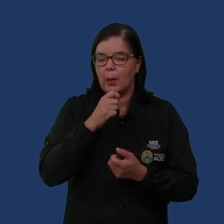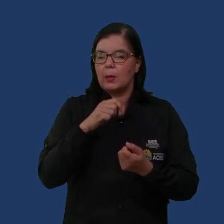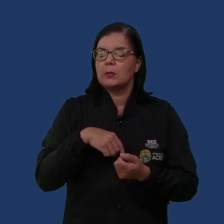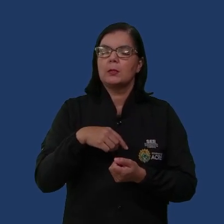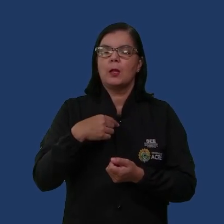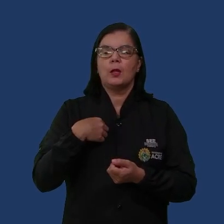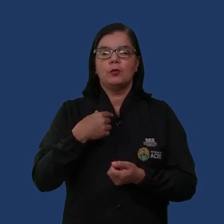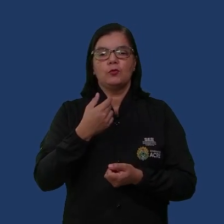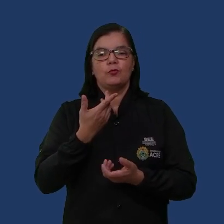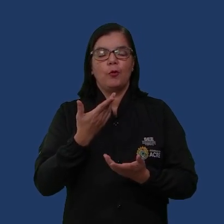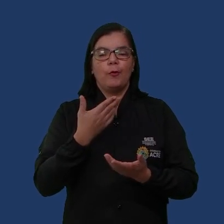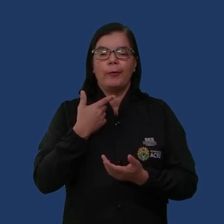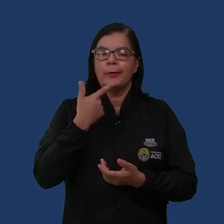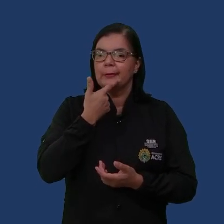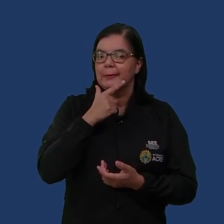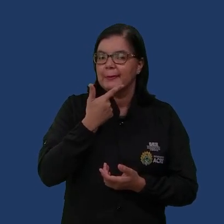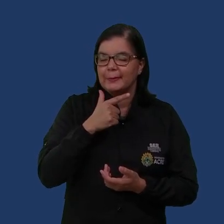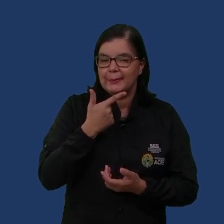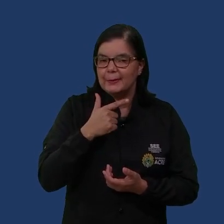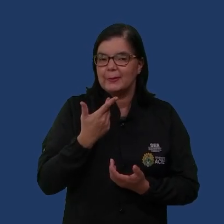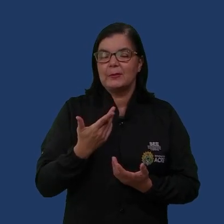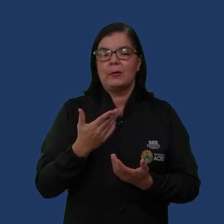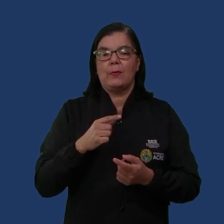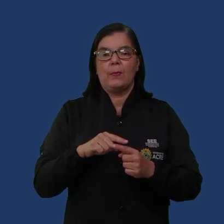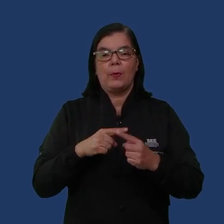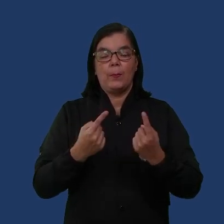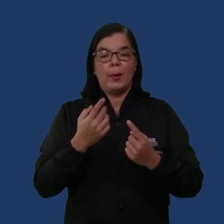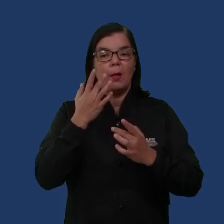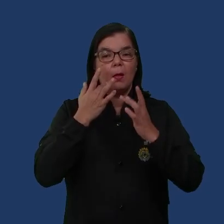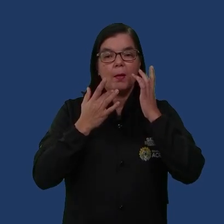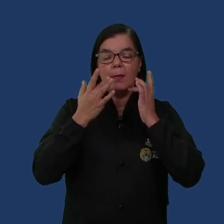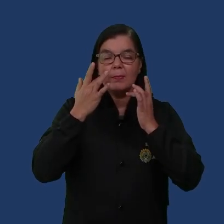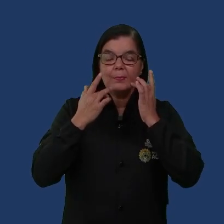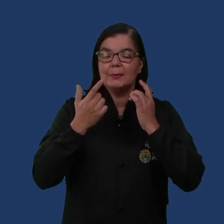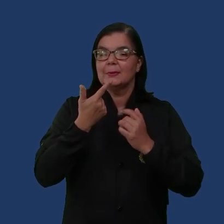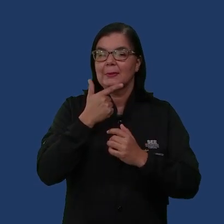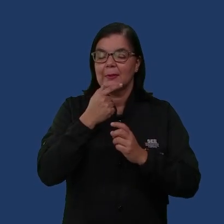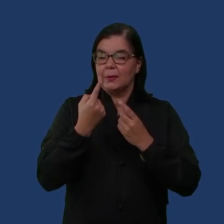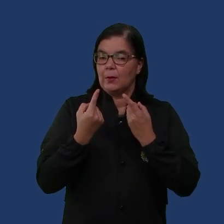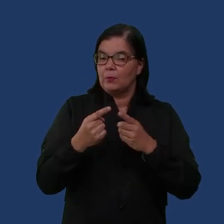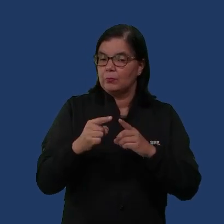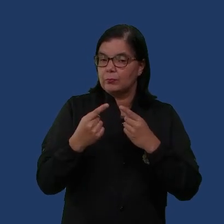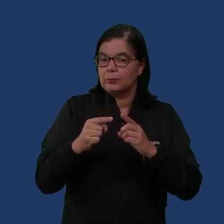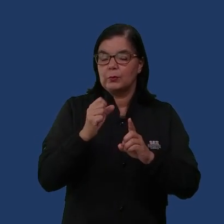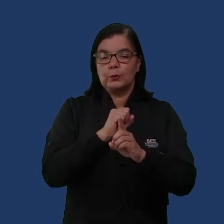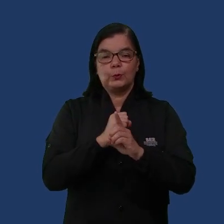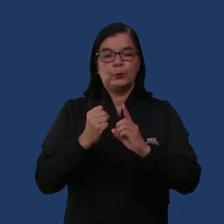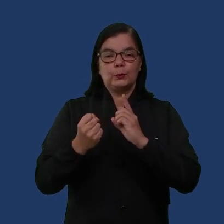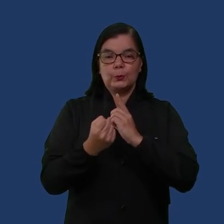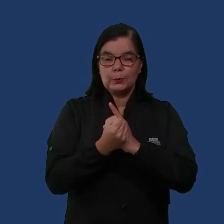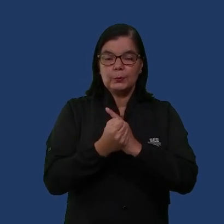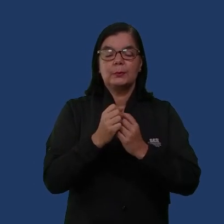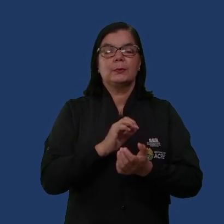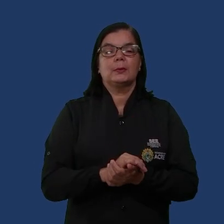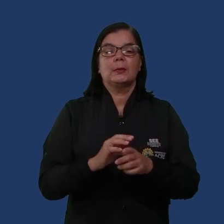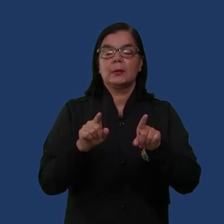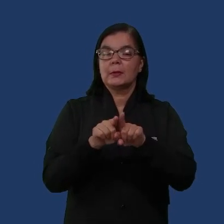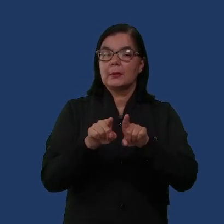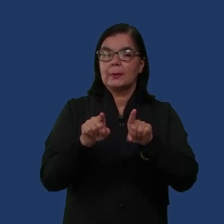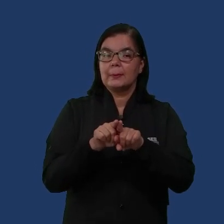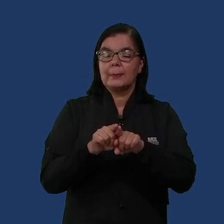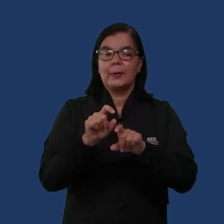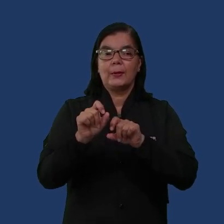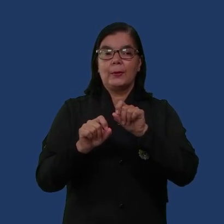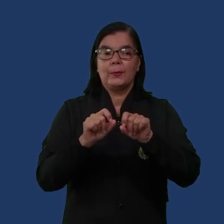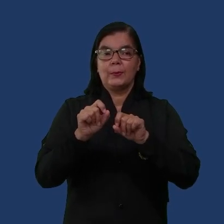reinterpretação divertida de clássicos, peças humorísticas, que faz críticas sociais e sutis, traz aí